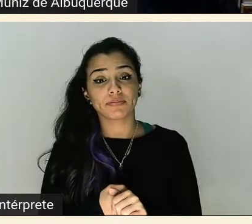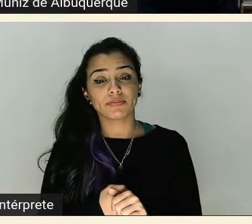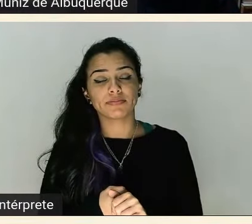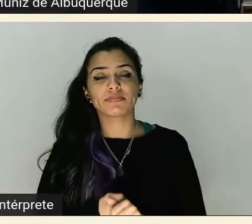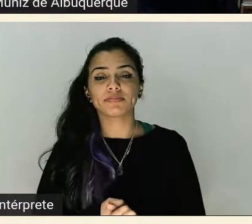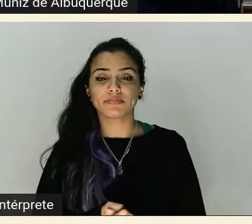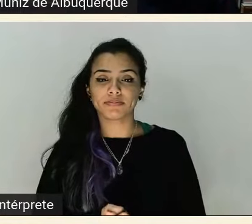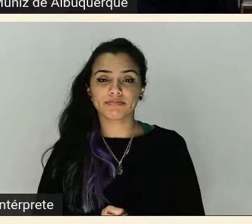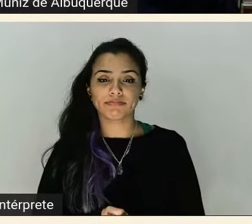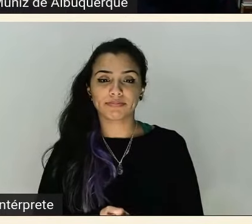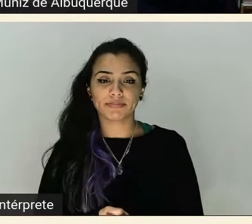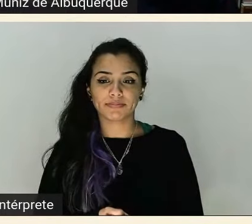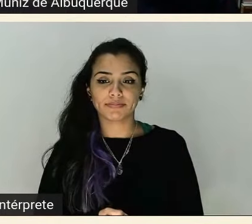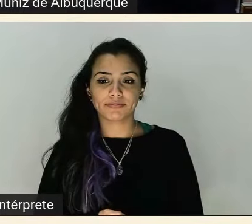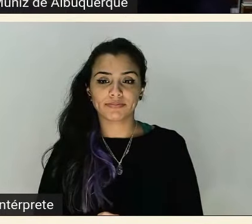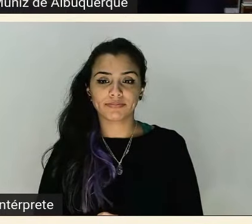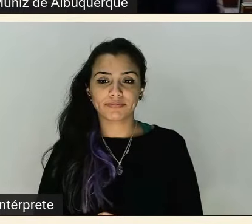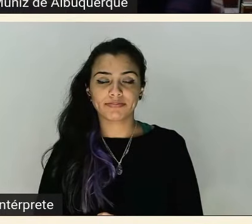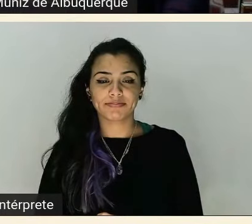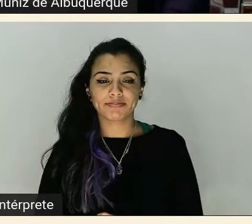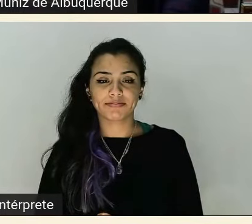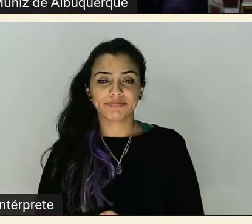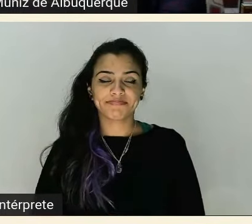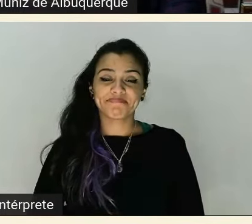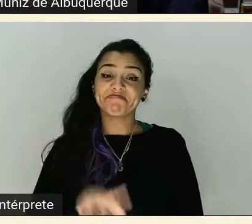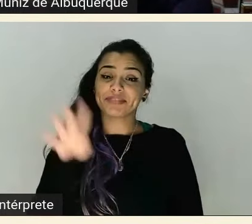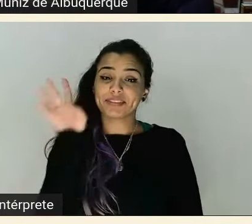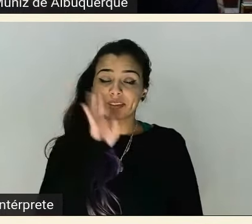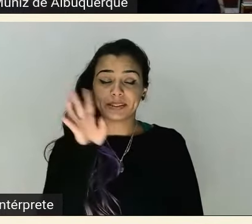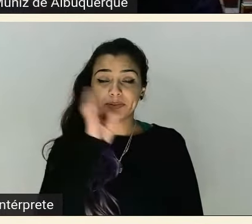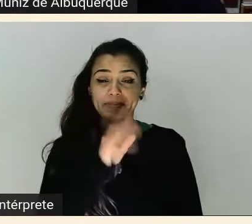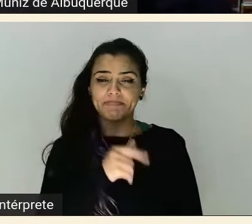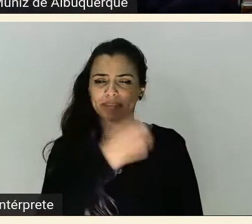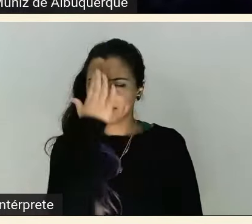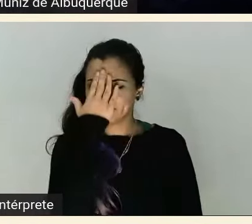Muito legal. Eu acho que a gente tem talvez tempo para uma última pergunta.